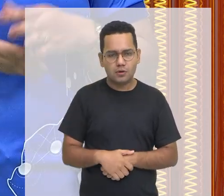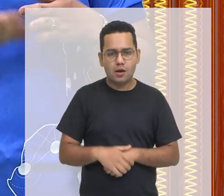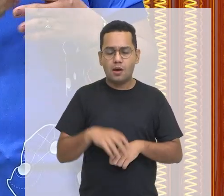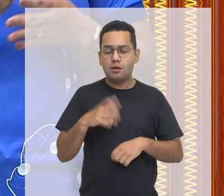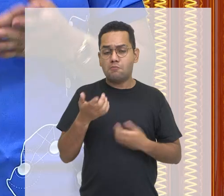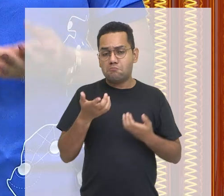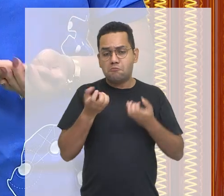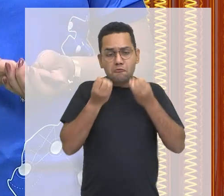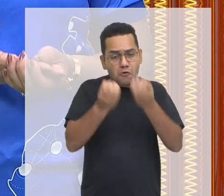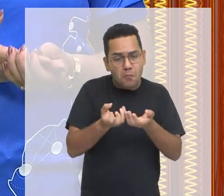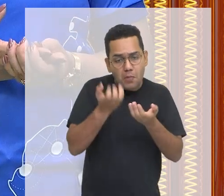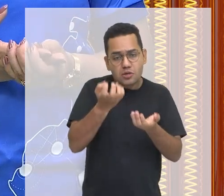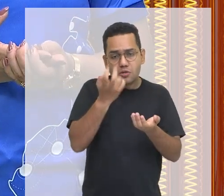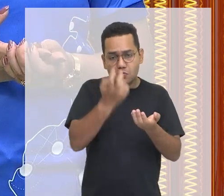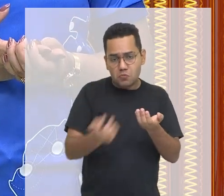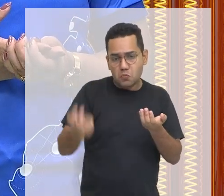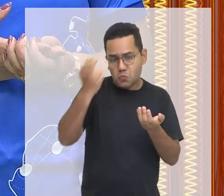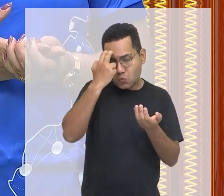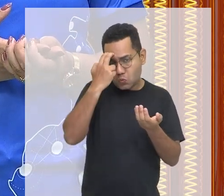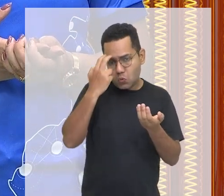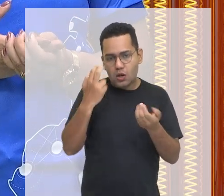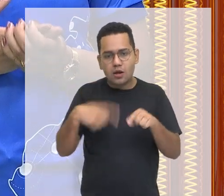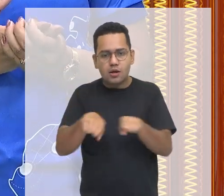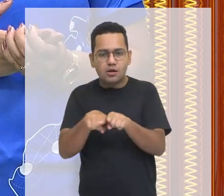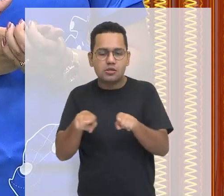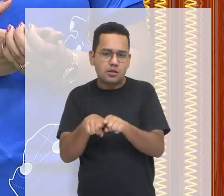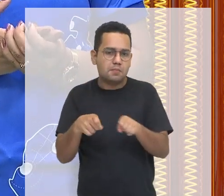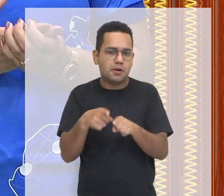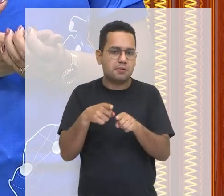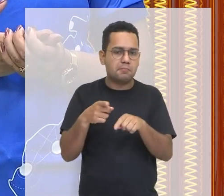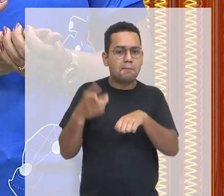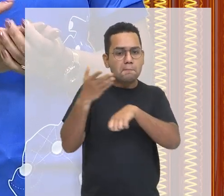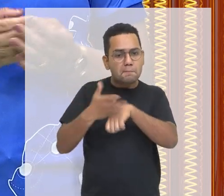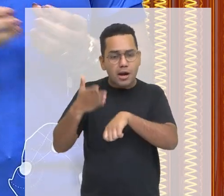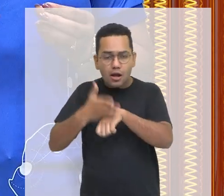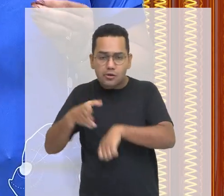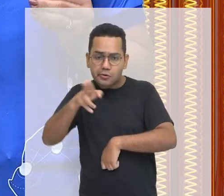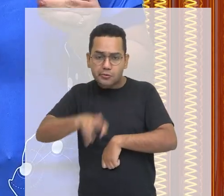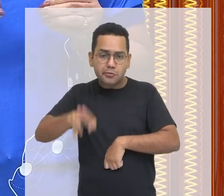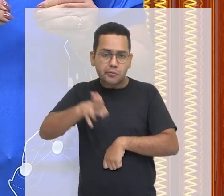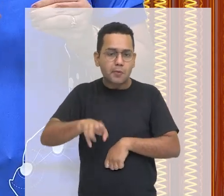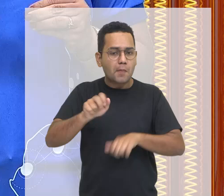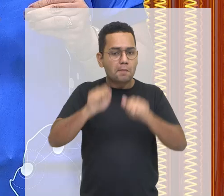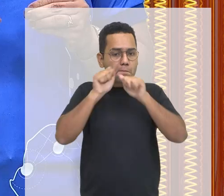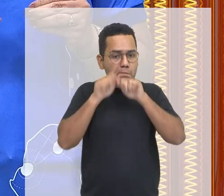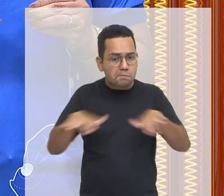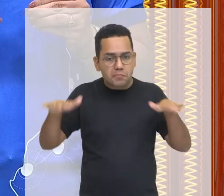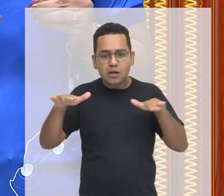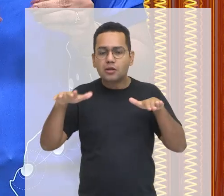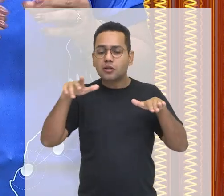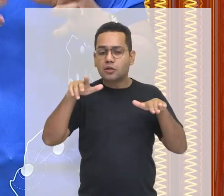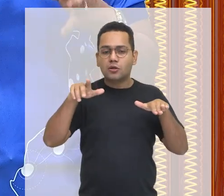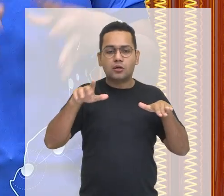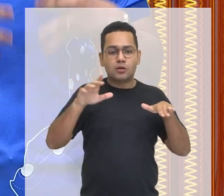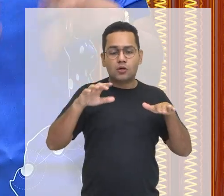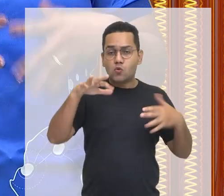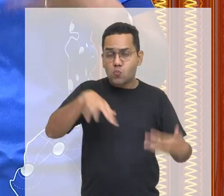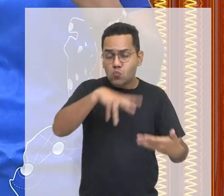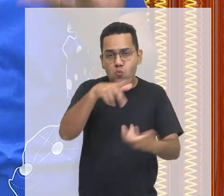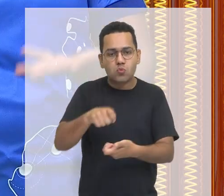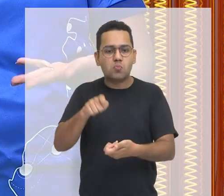consumo se disseminam e se tornam populares em diferentes partes do mundo. É o que eu acabei de falar para vocês há pouco em relação